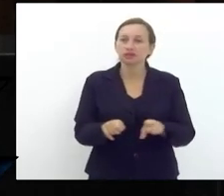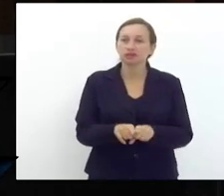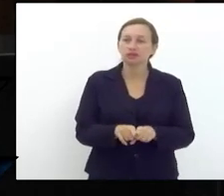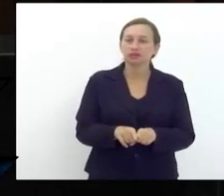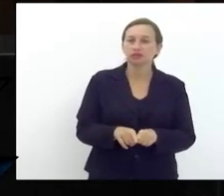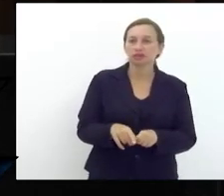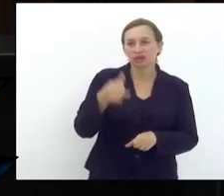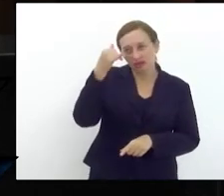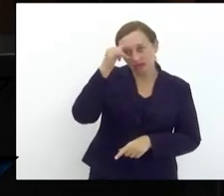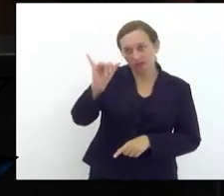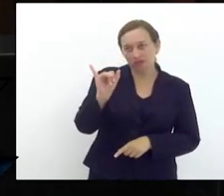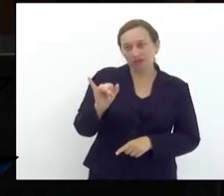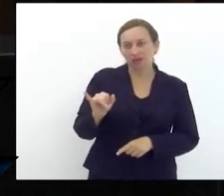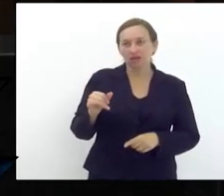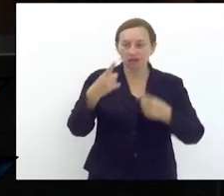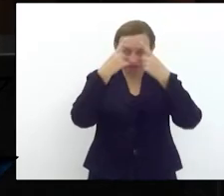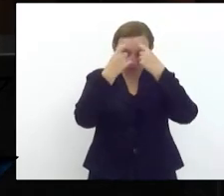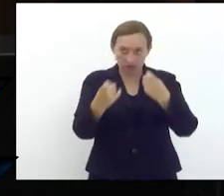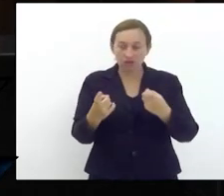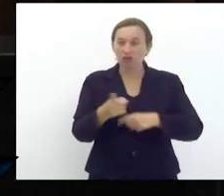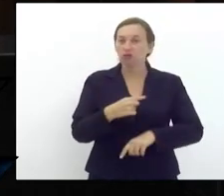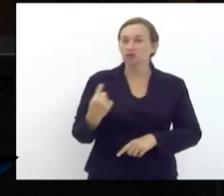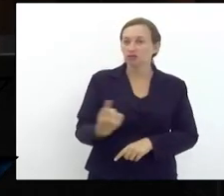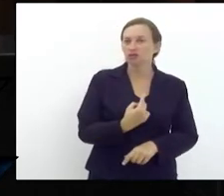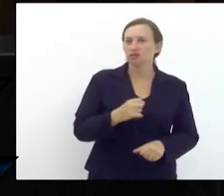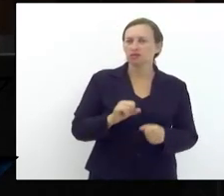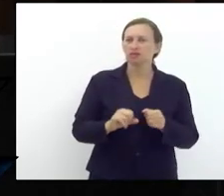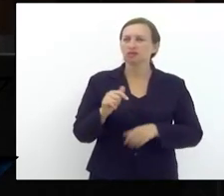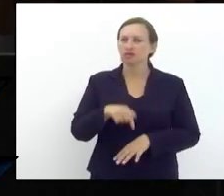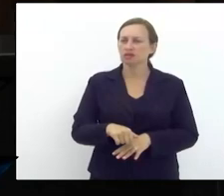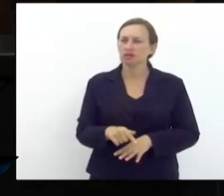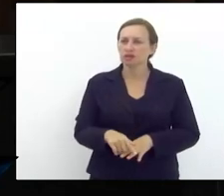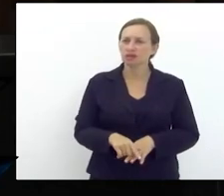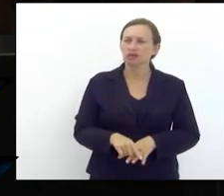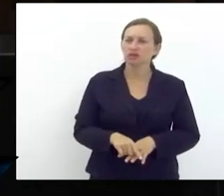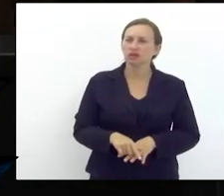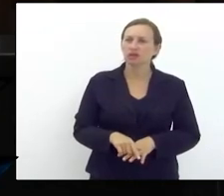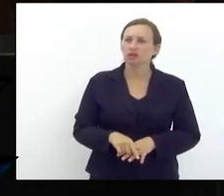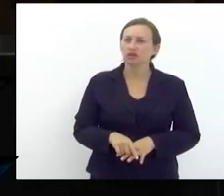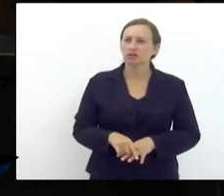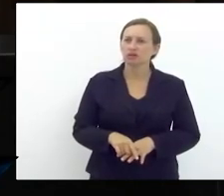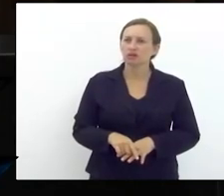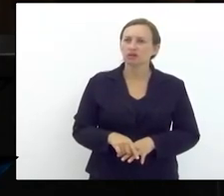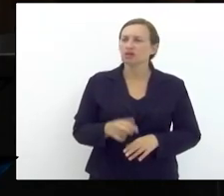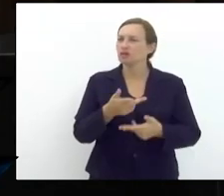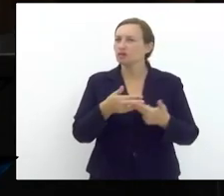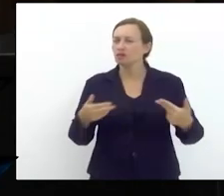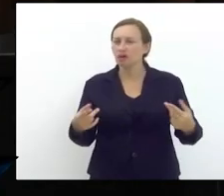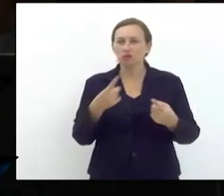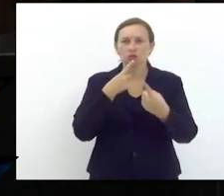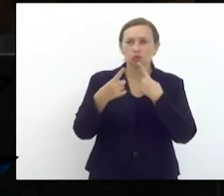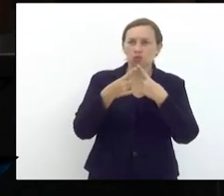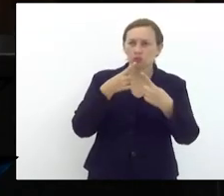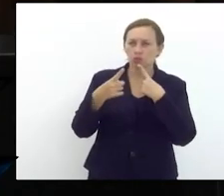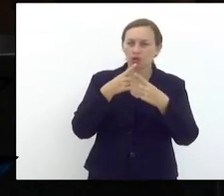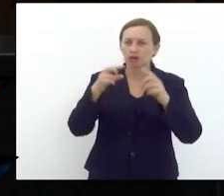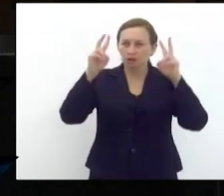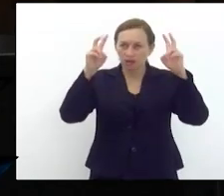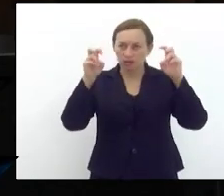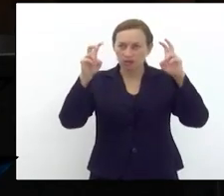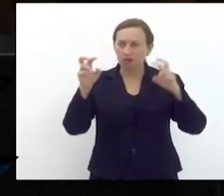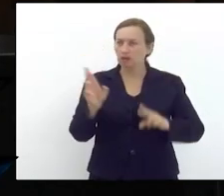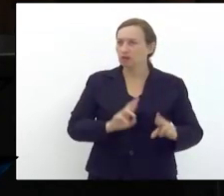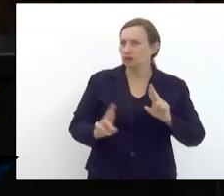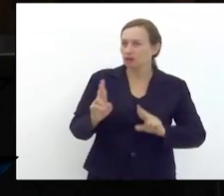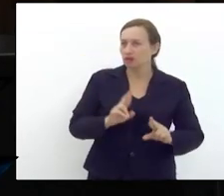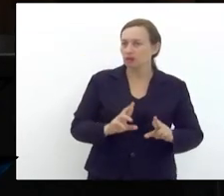prevenção a essas violências nós fizemos aqui inclusive fizemos é muitos debates quanto a isso com